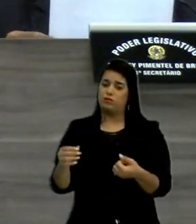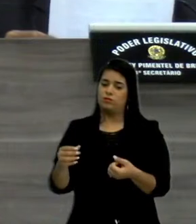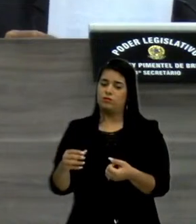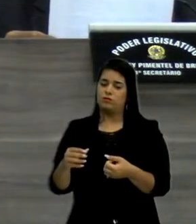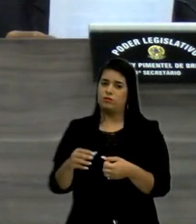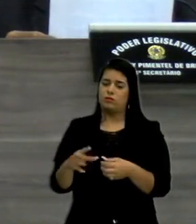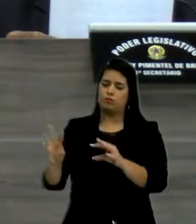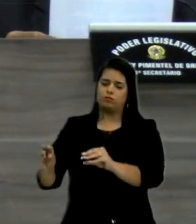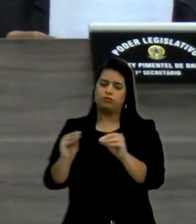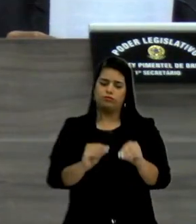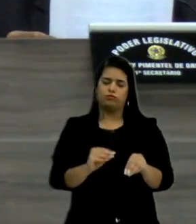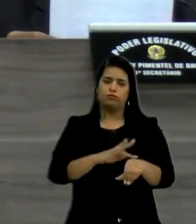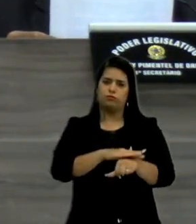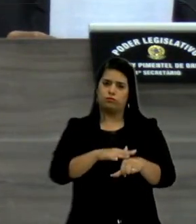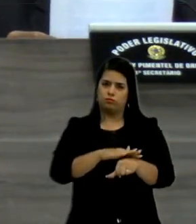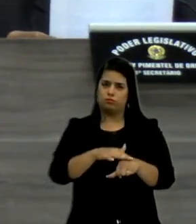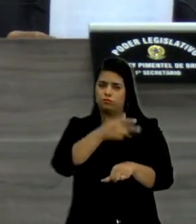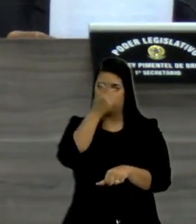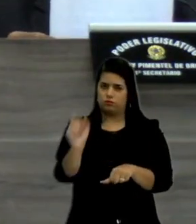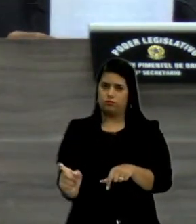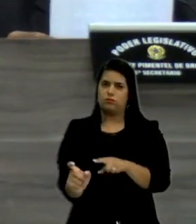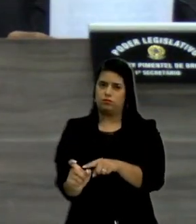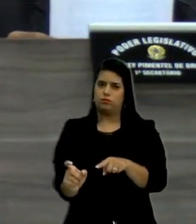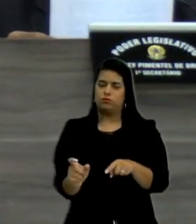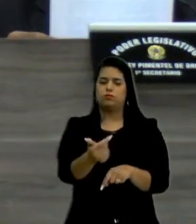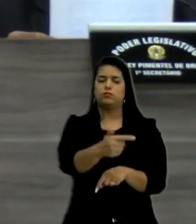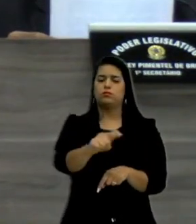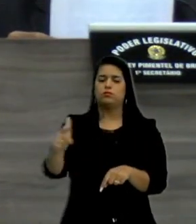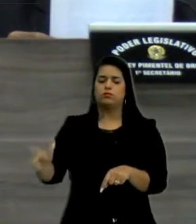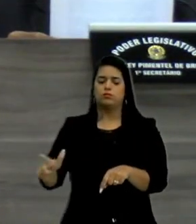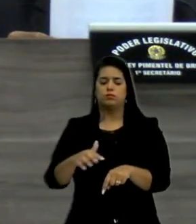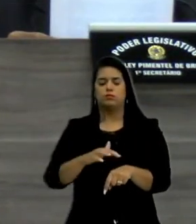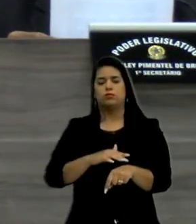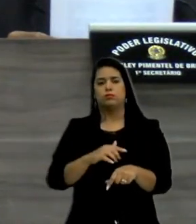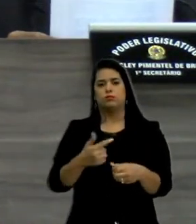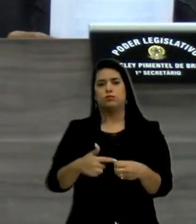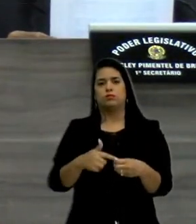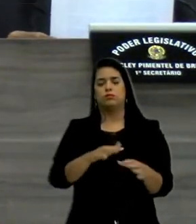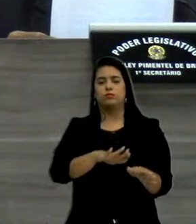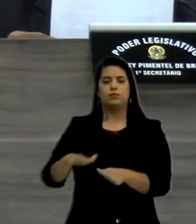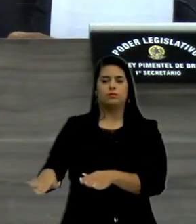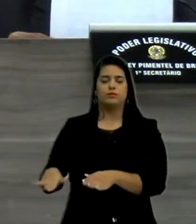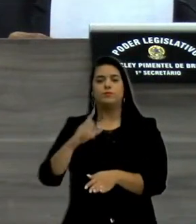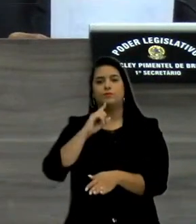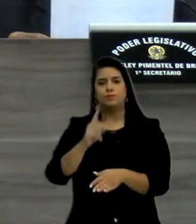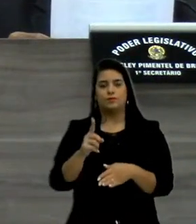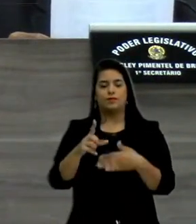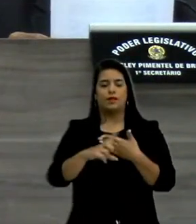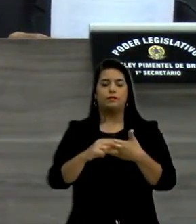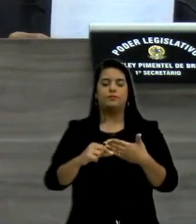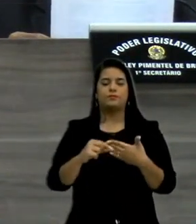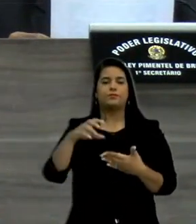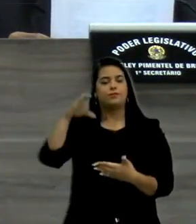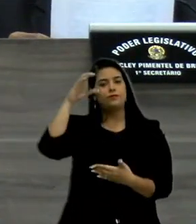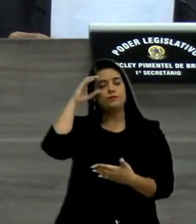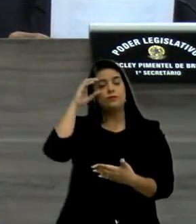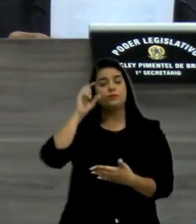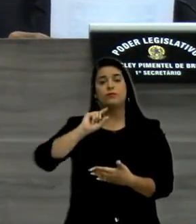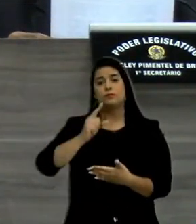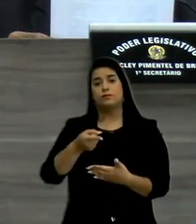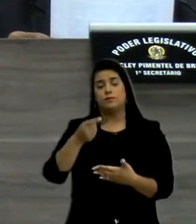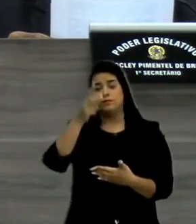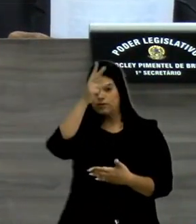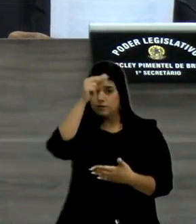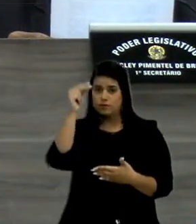municípios. Indicação legislativa número 60/2024, de autoria da vereadora Cícera da Rua Nova, Cícera Alves de Pontes, que indica